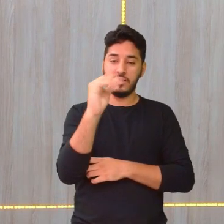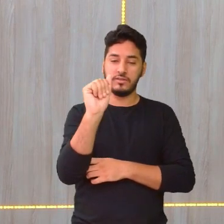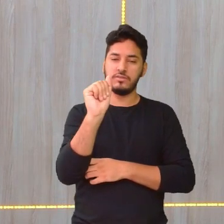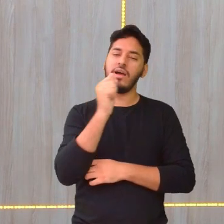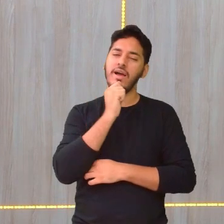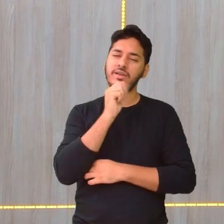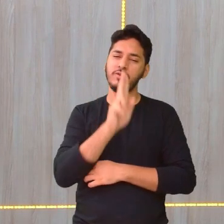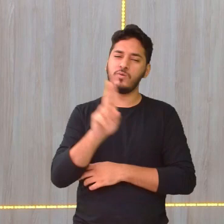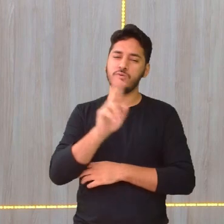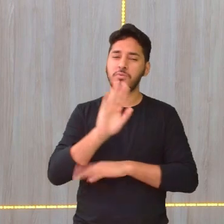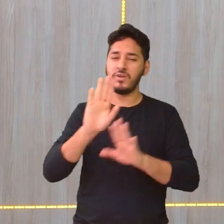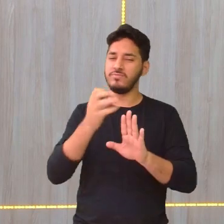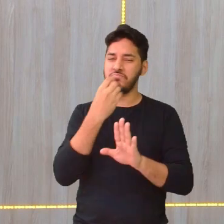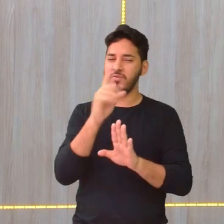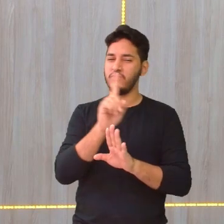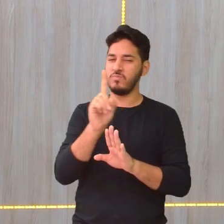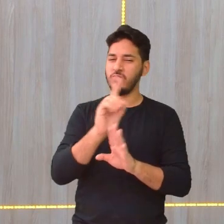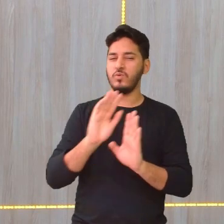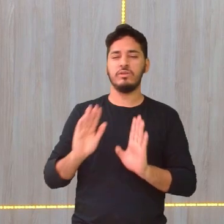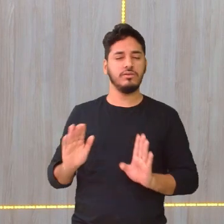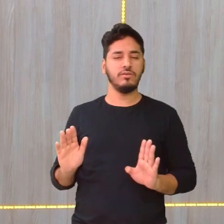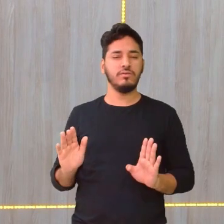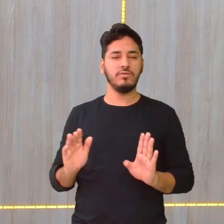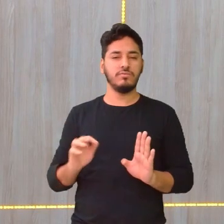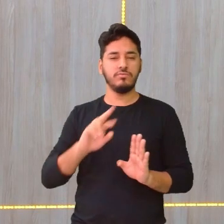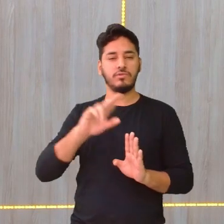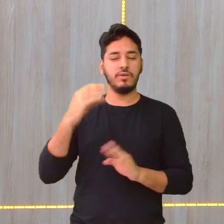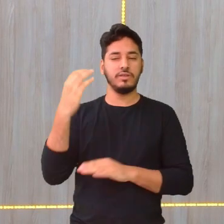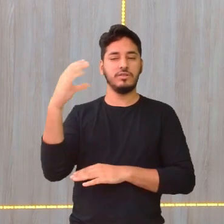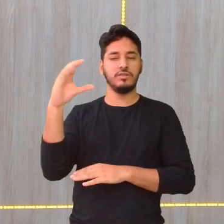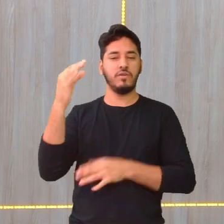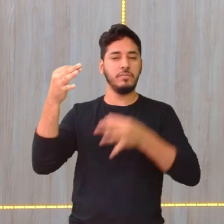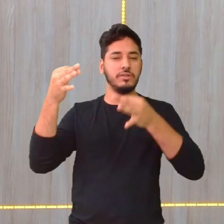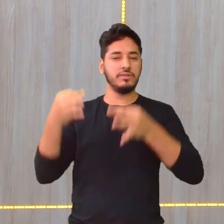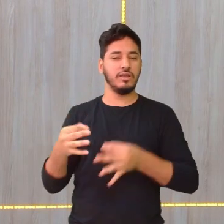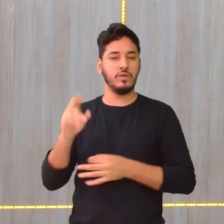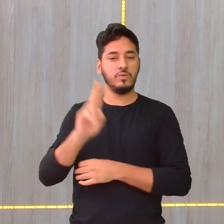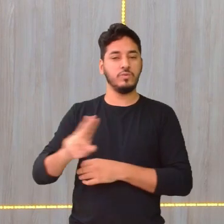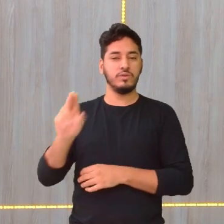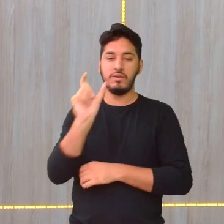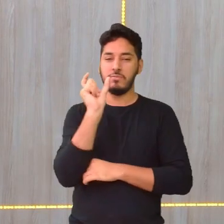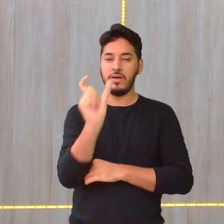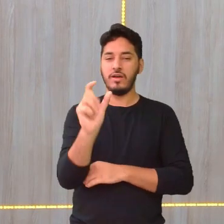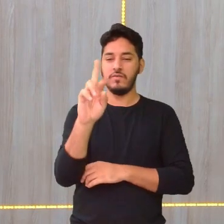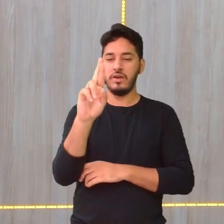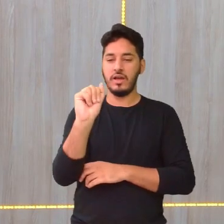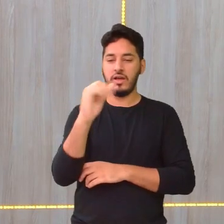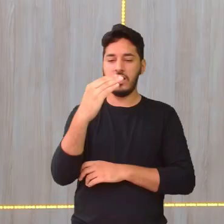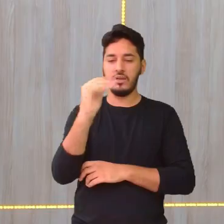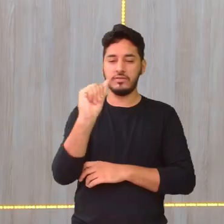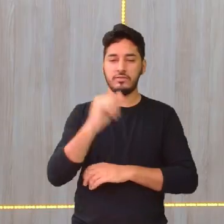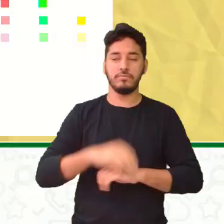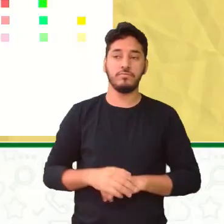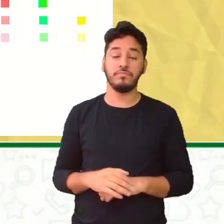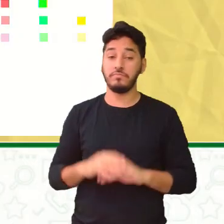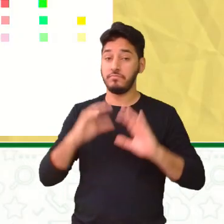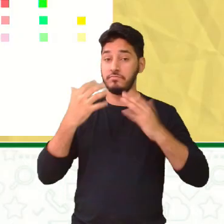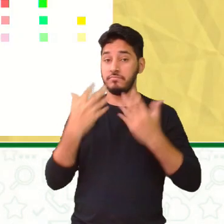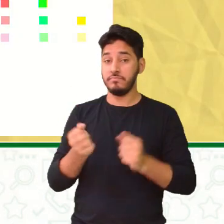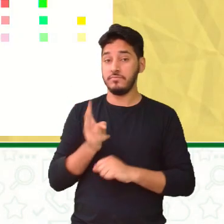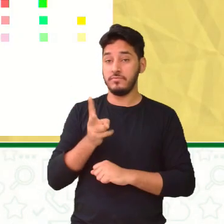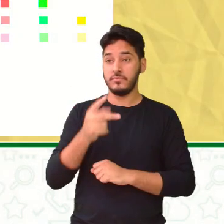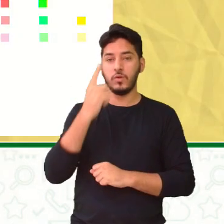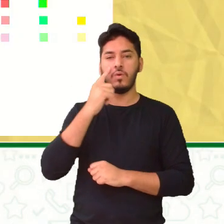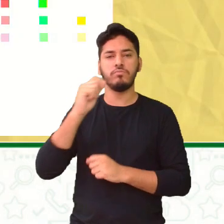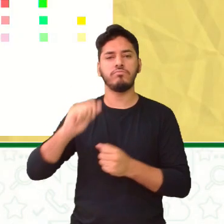é muito adequado, né, não é cientificamente adequado utilizar o termo raça, beleza? Então vamos continuar aqui com